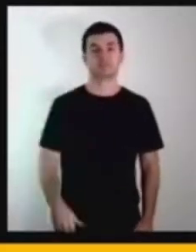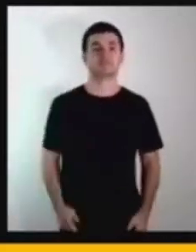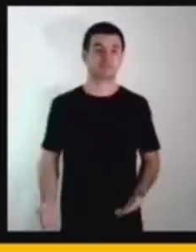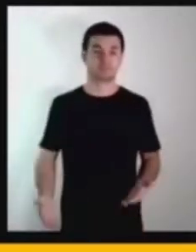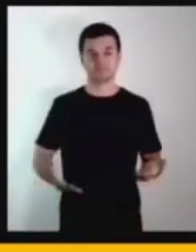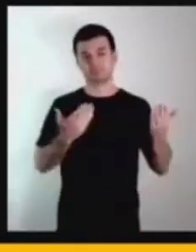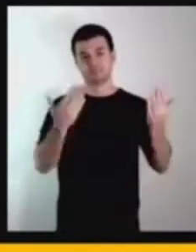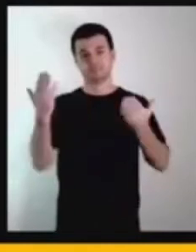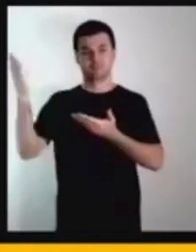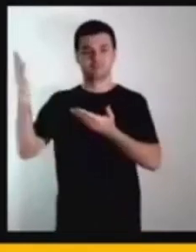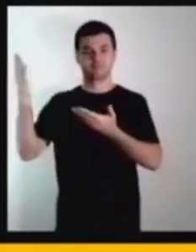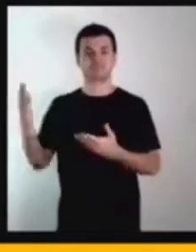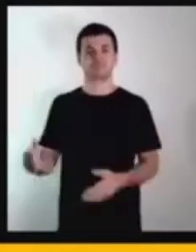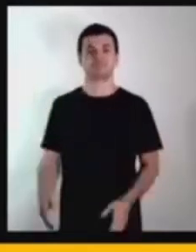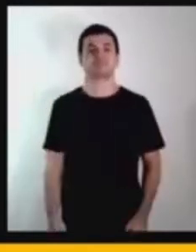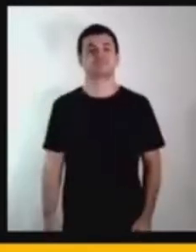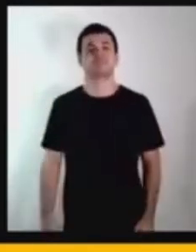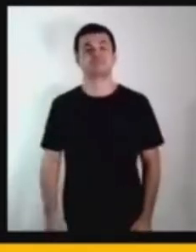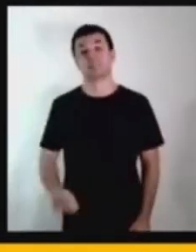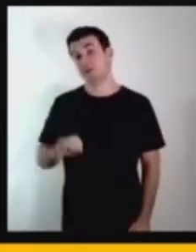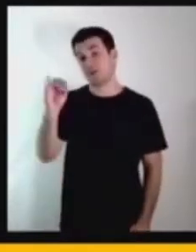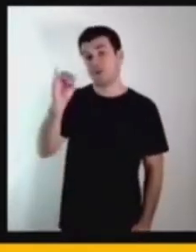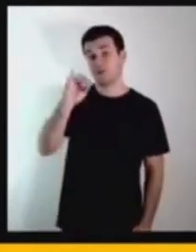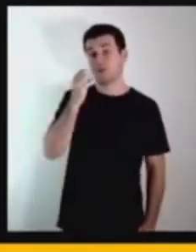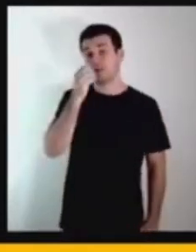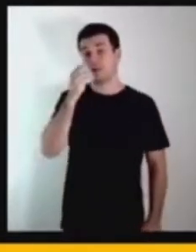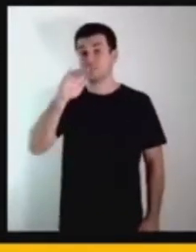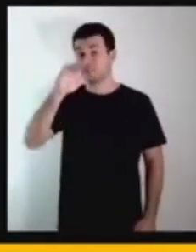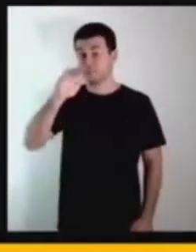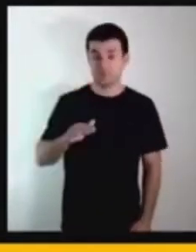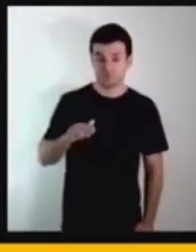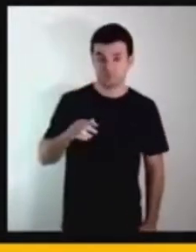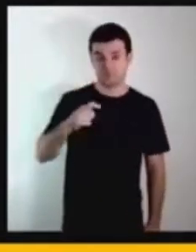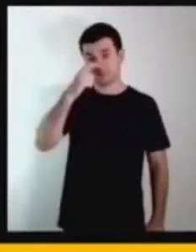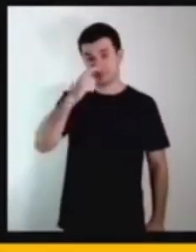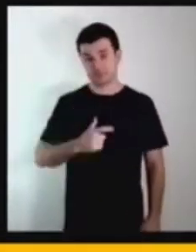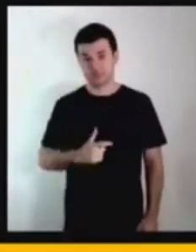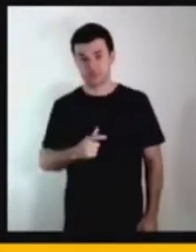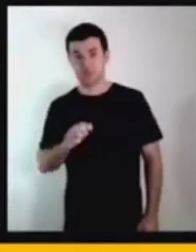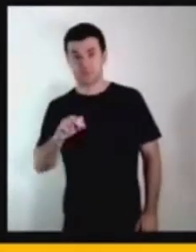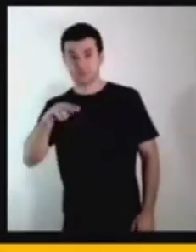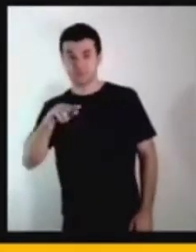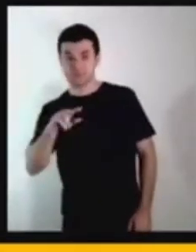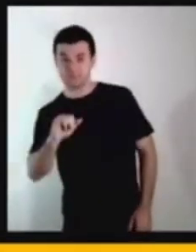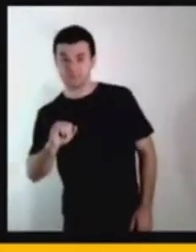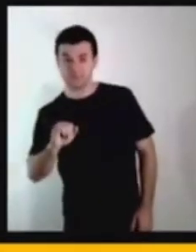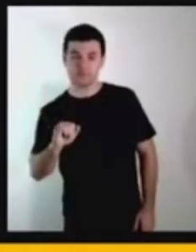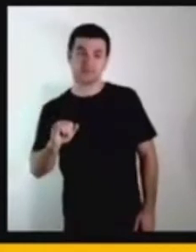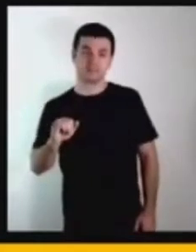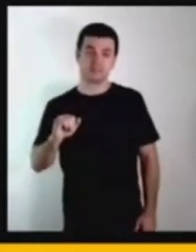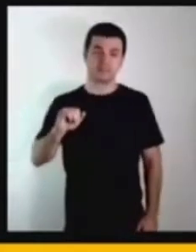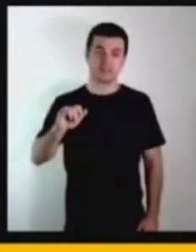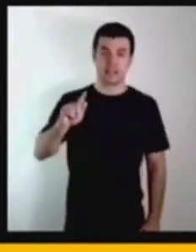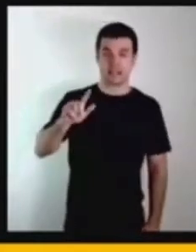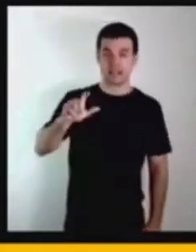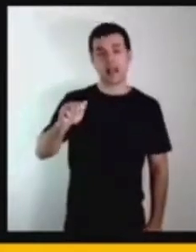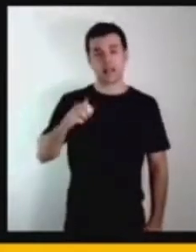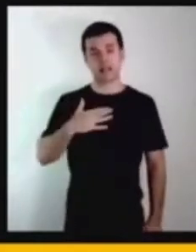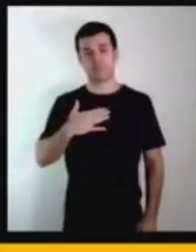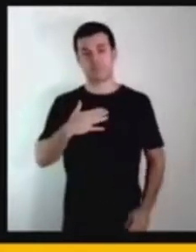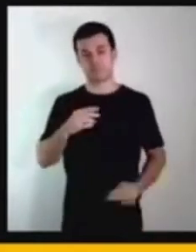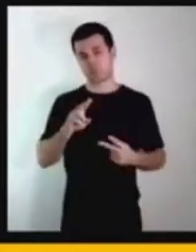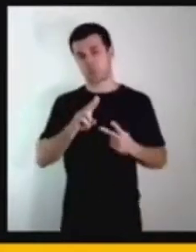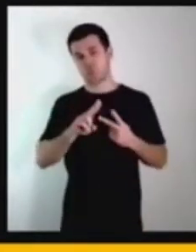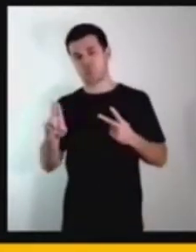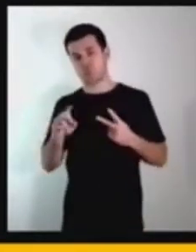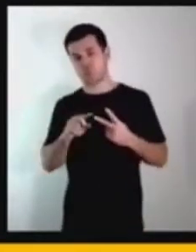você. Oi, gente, boa tarde. Eu sou a Niki Angala. E sim, Kiangala é meu sobrenome e significa aquela estiagem